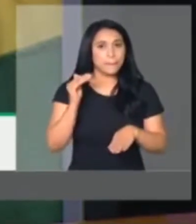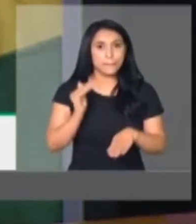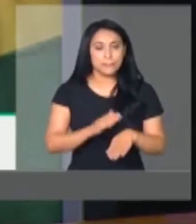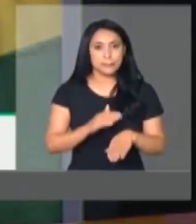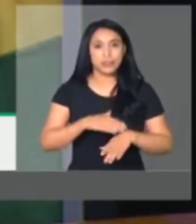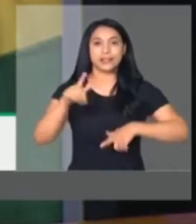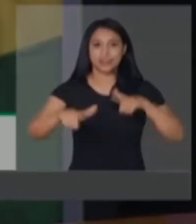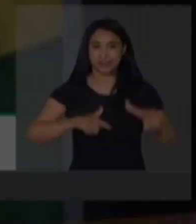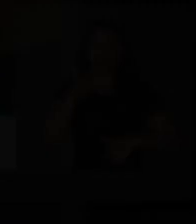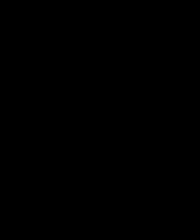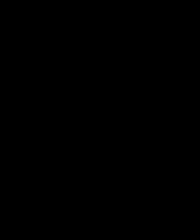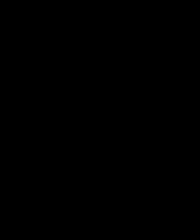mercado de trabalho obrigada